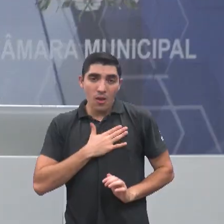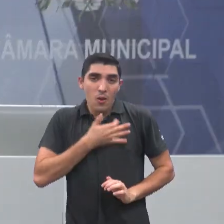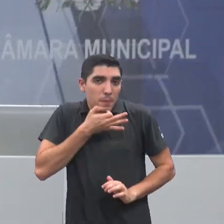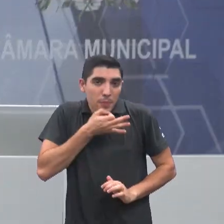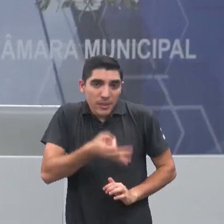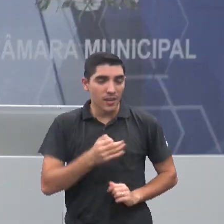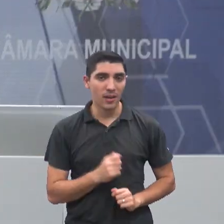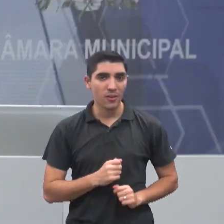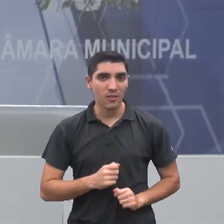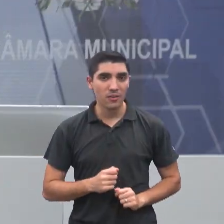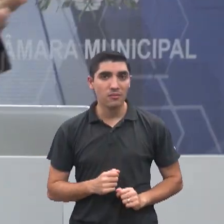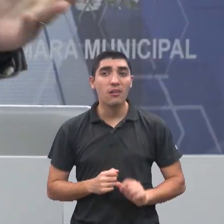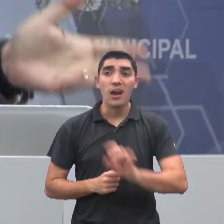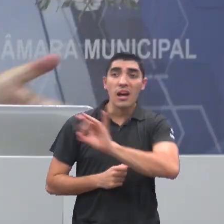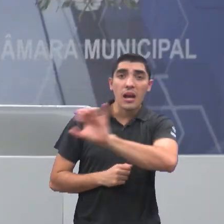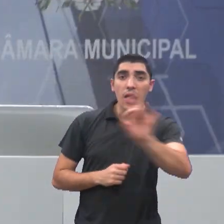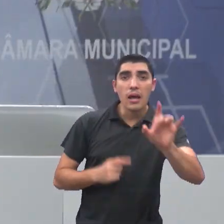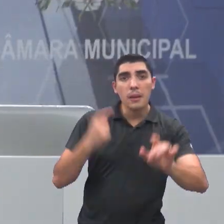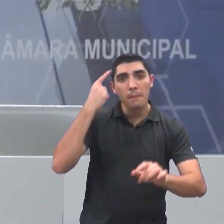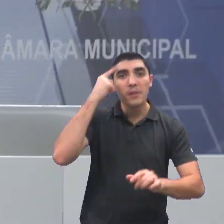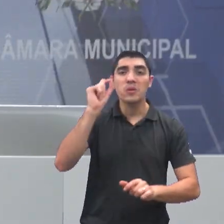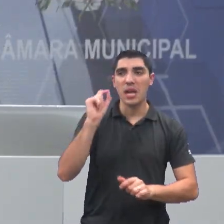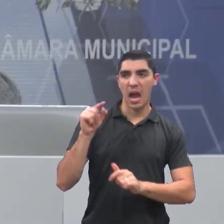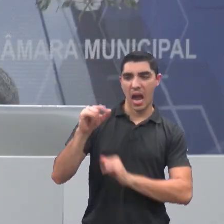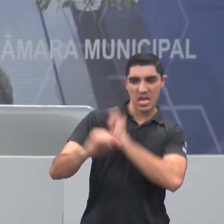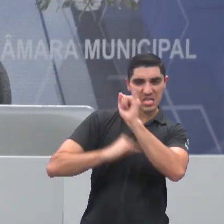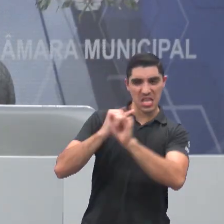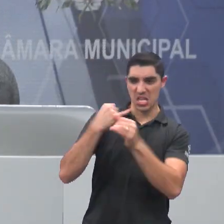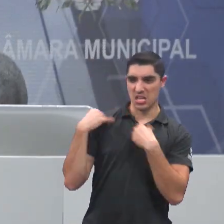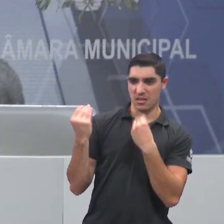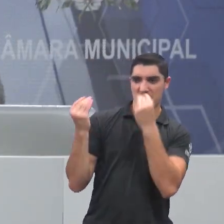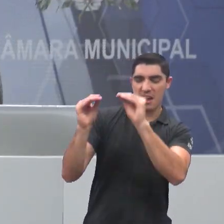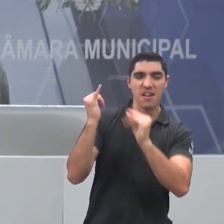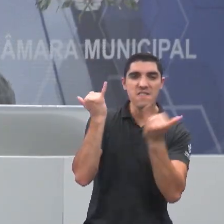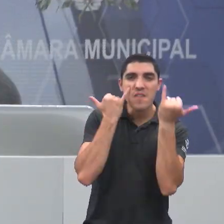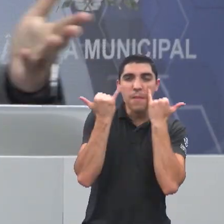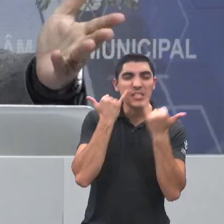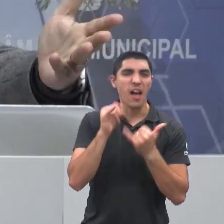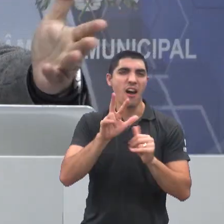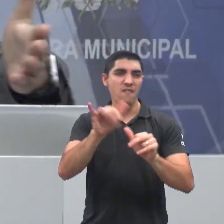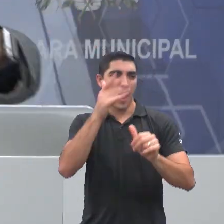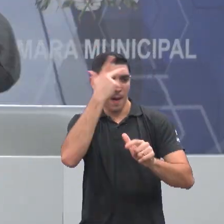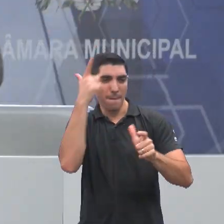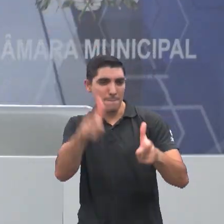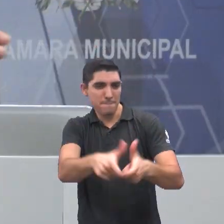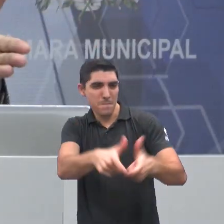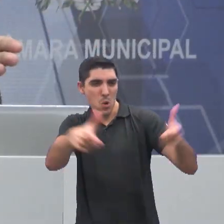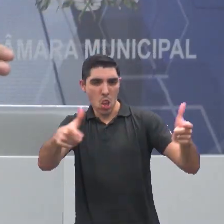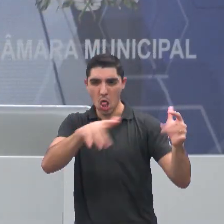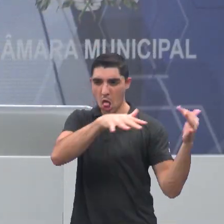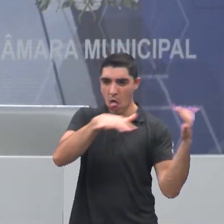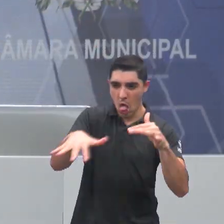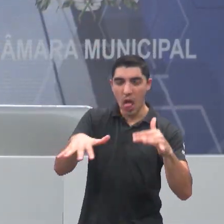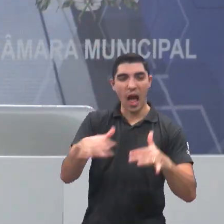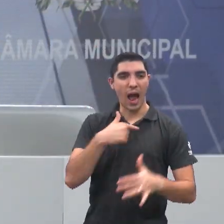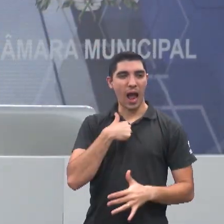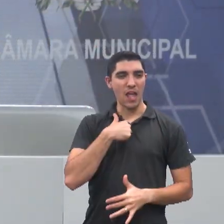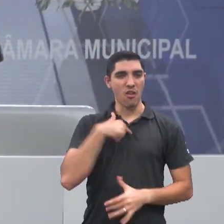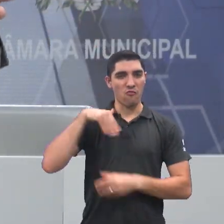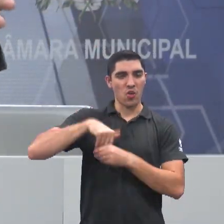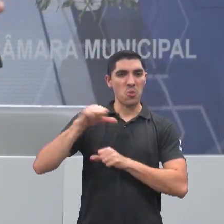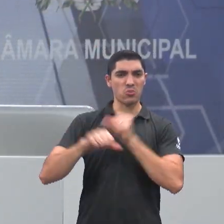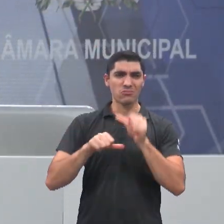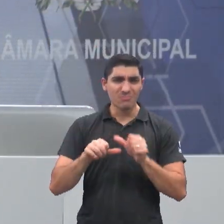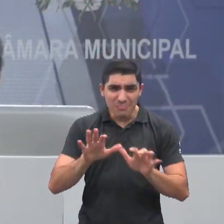excelências acreditam? Que jogando na internet vai haver pressão popular e que aí eu vou mudar o meu voto. Deixa eu dizer uma coisa para vocês, eu não me